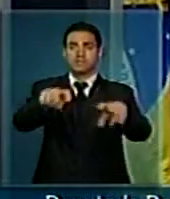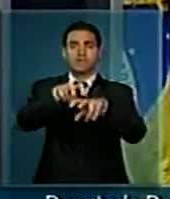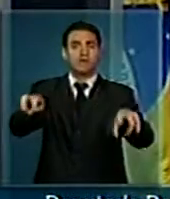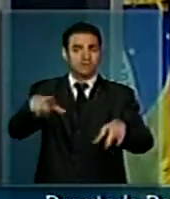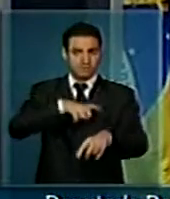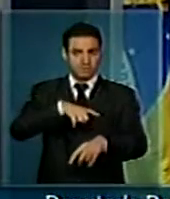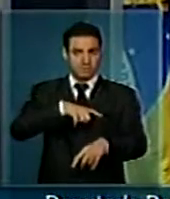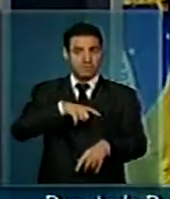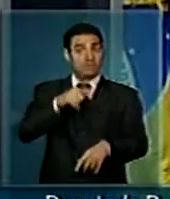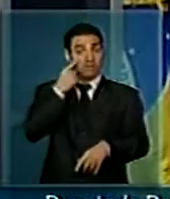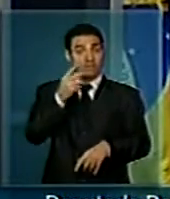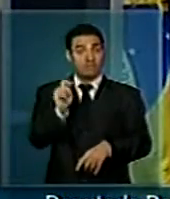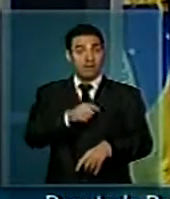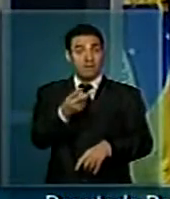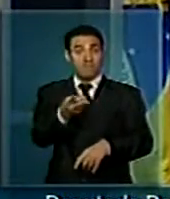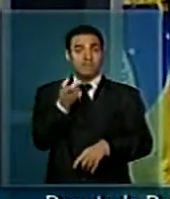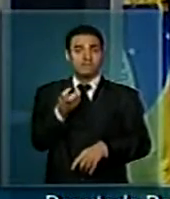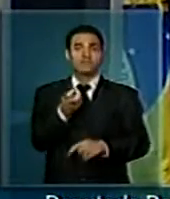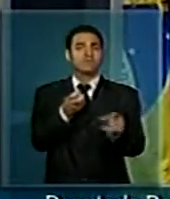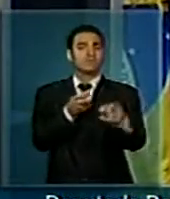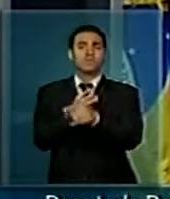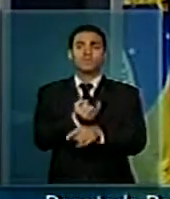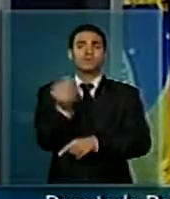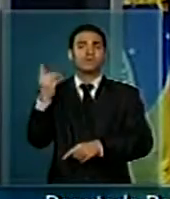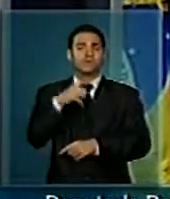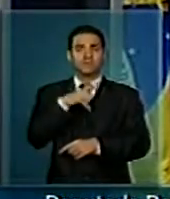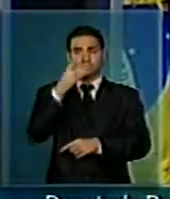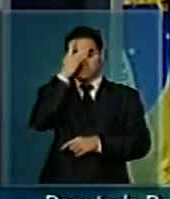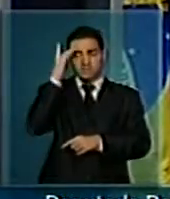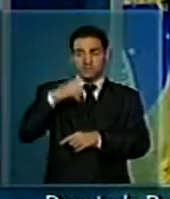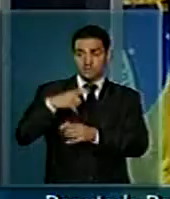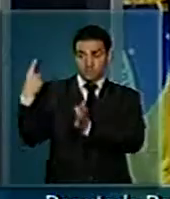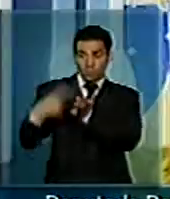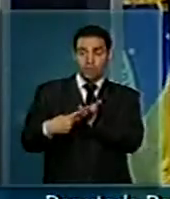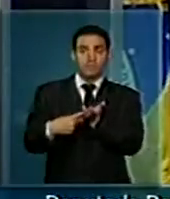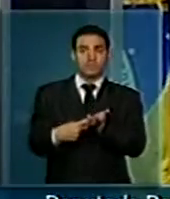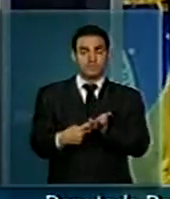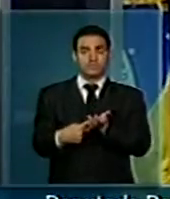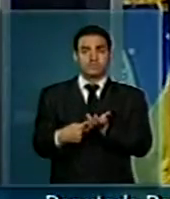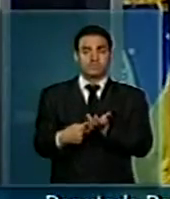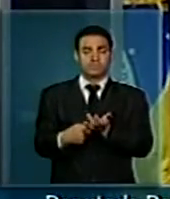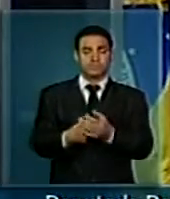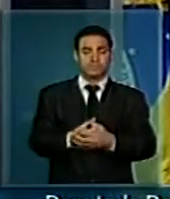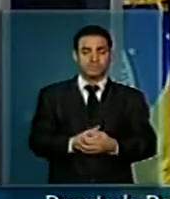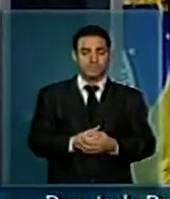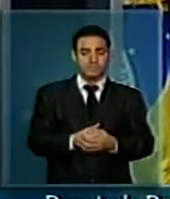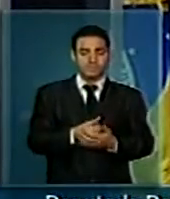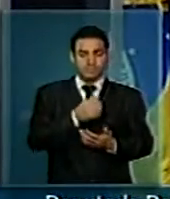especial, e veremos quantas pessoas comprometidas.